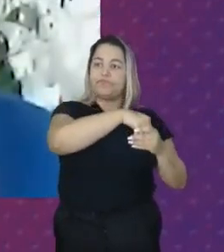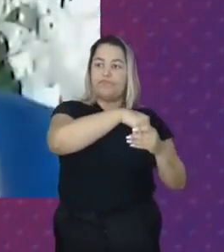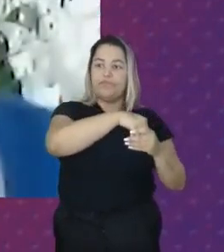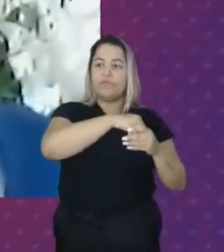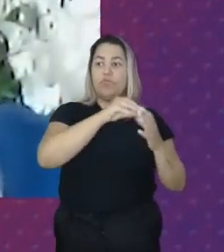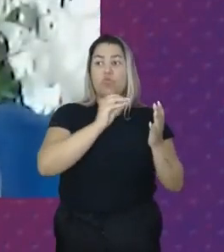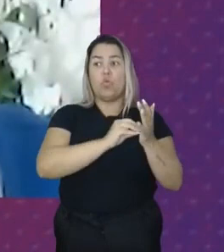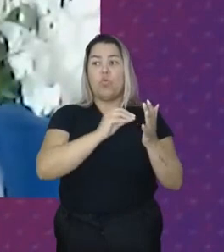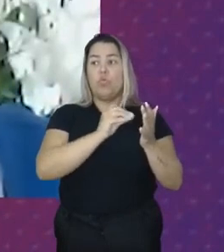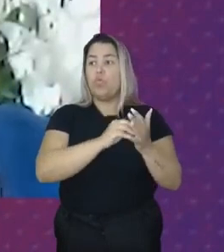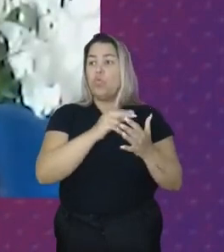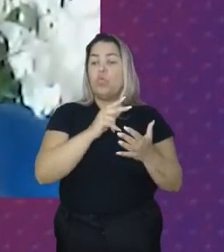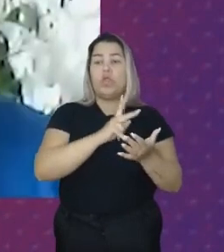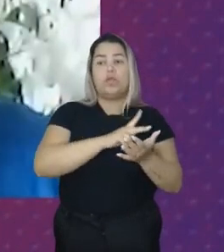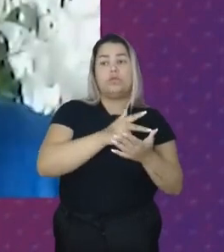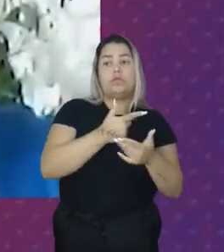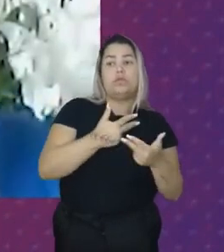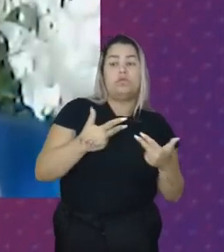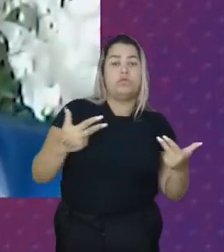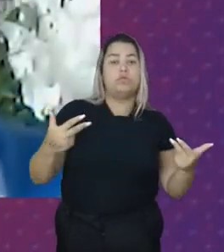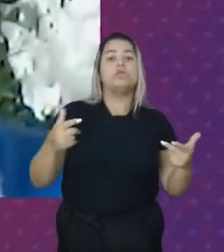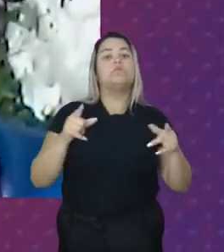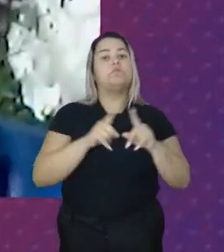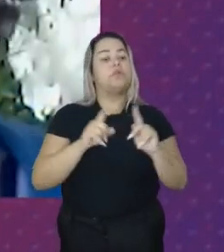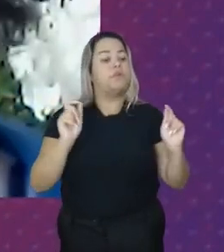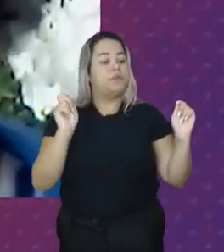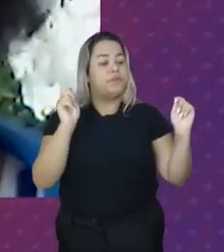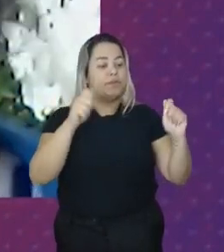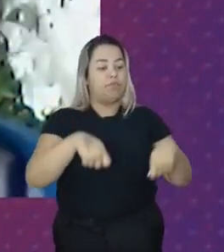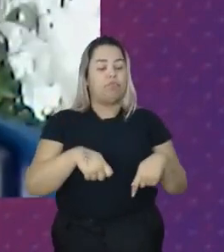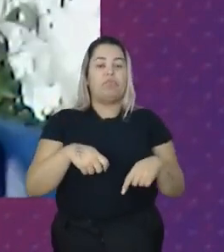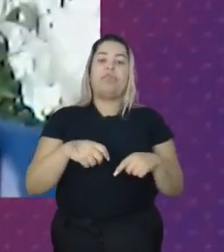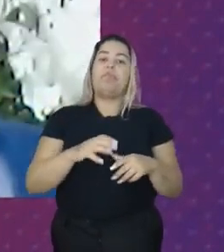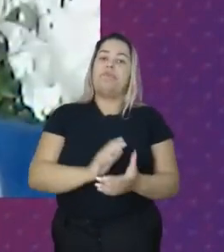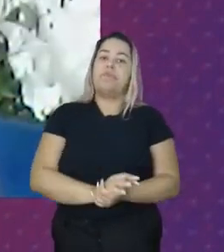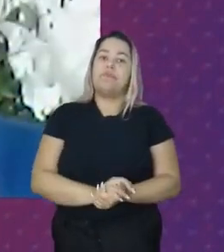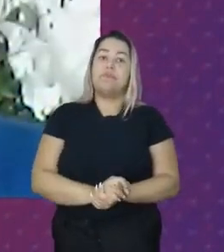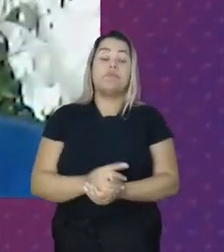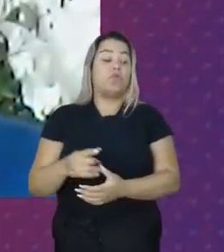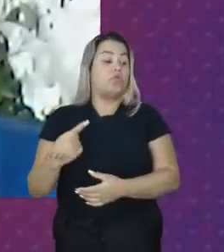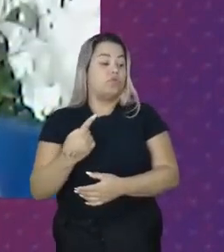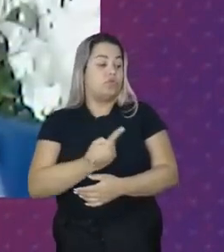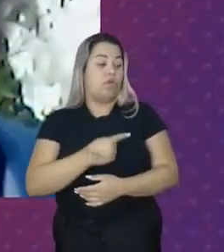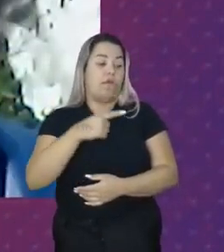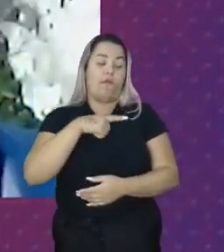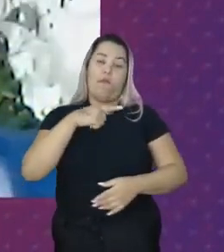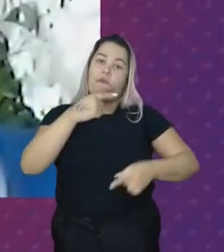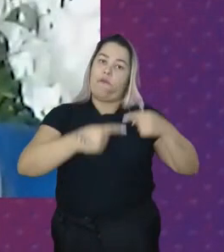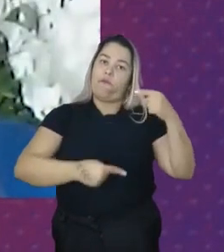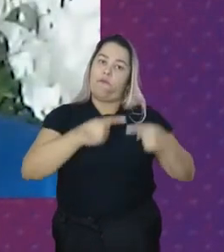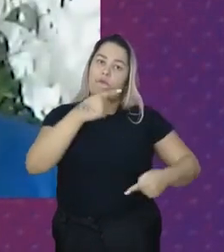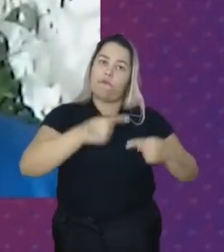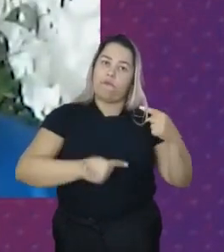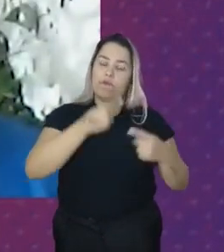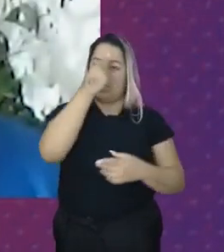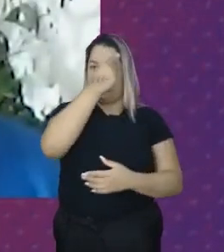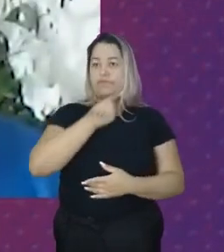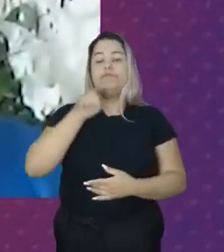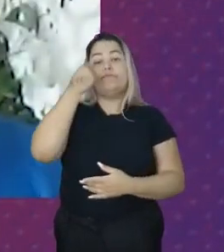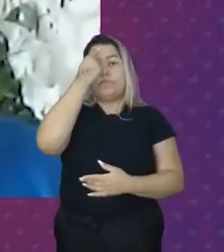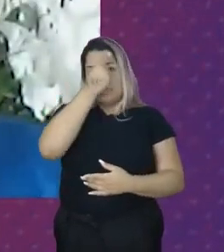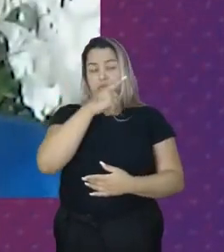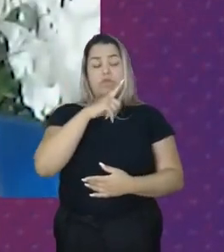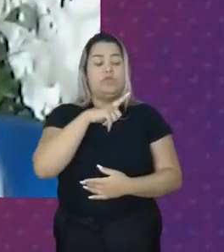faltava muita coisa, né? Ela precisava ter, a gente tinha que discutir das horas extras, a gente tinha